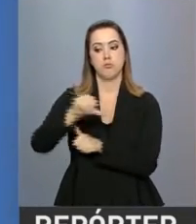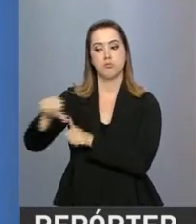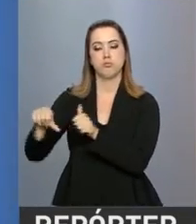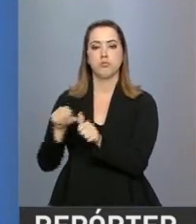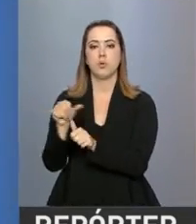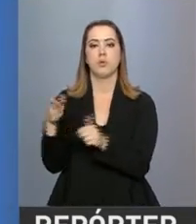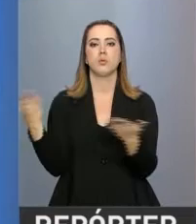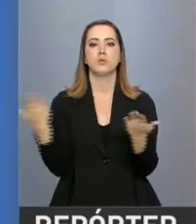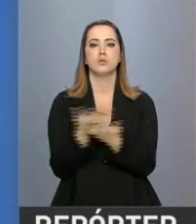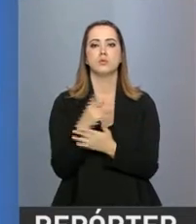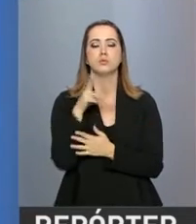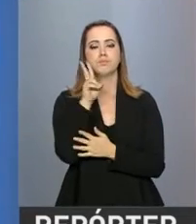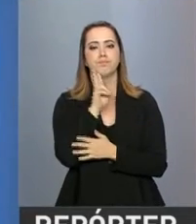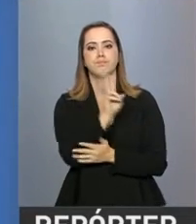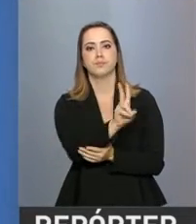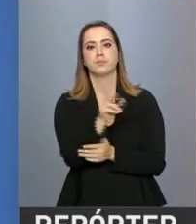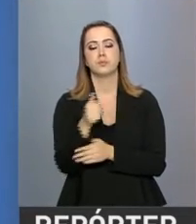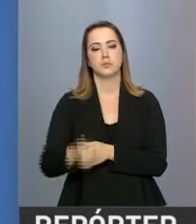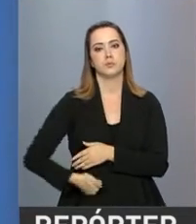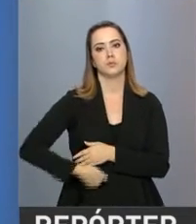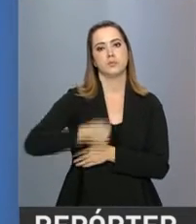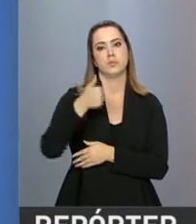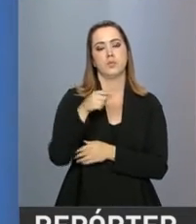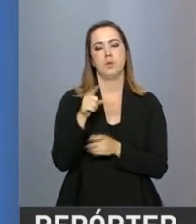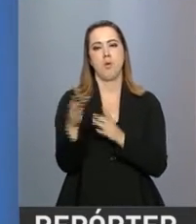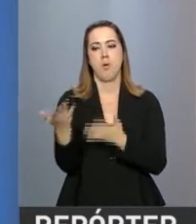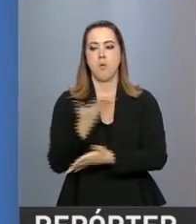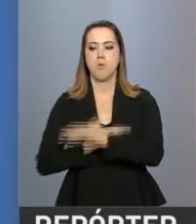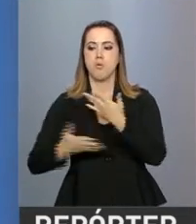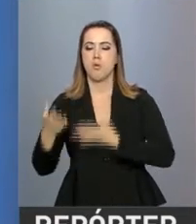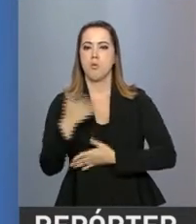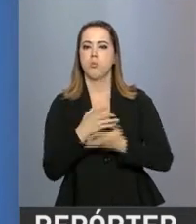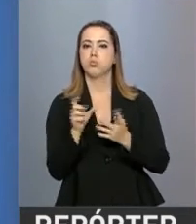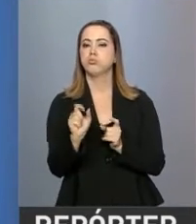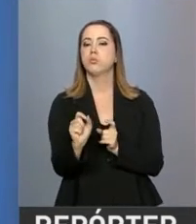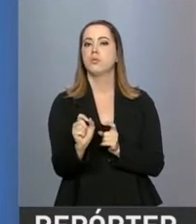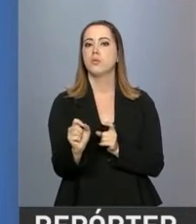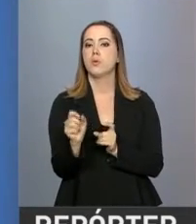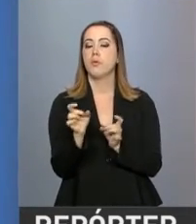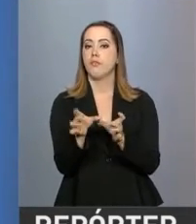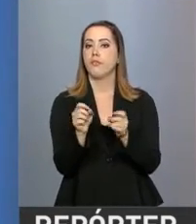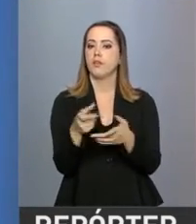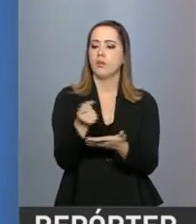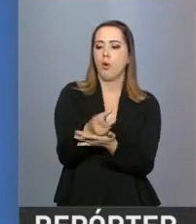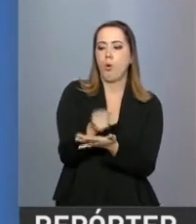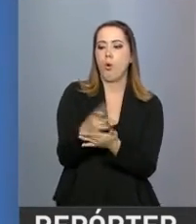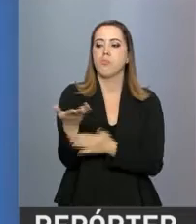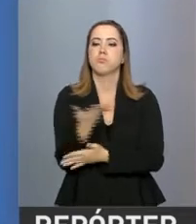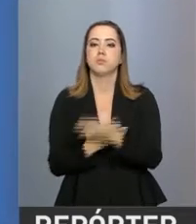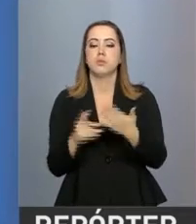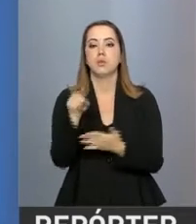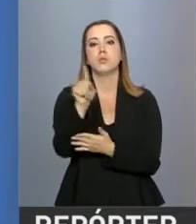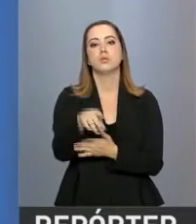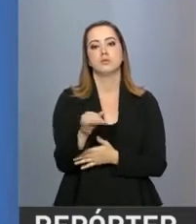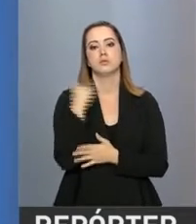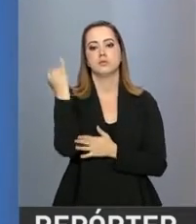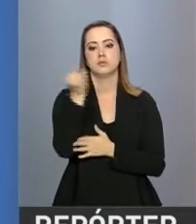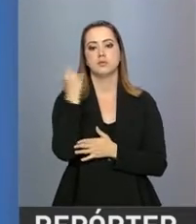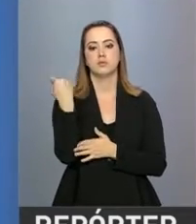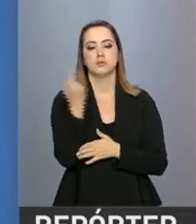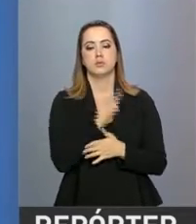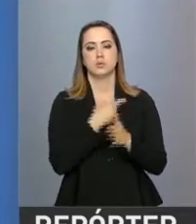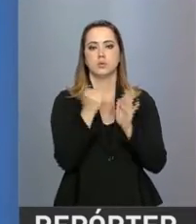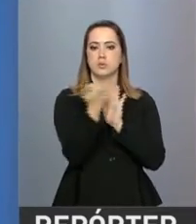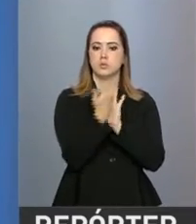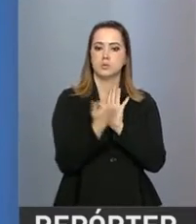acreditamos que ele é um modelo muito mais voltado para uma disputa de e o que é muito salutar para esses projetos que nós